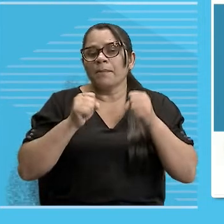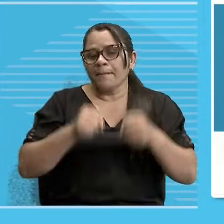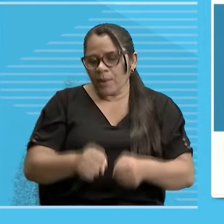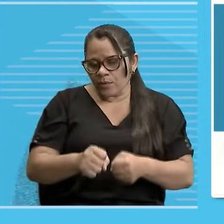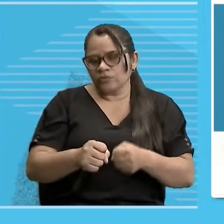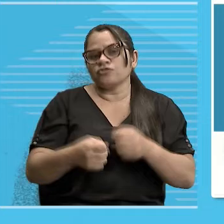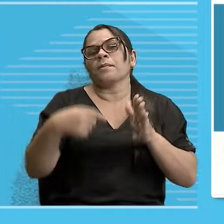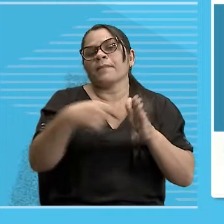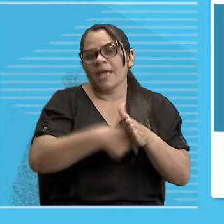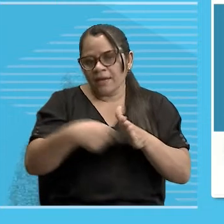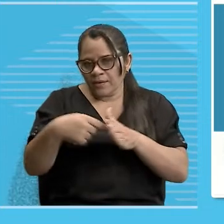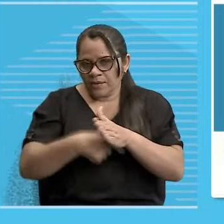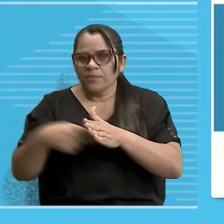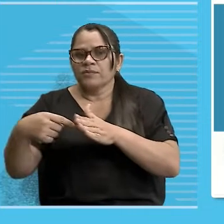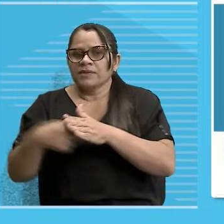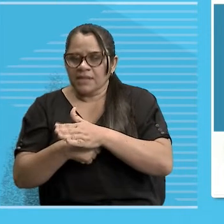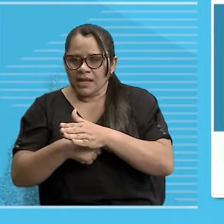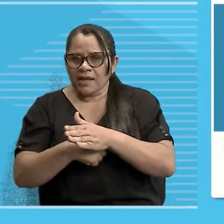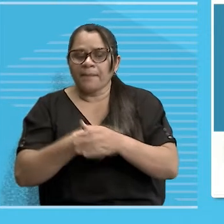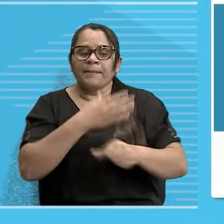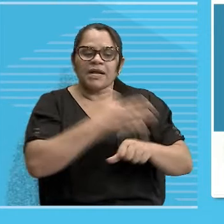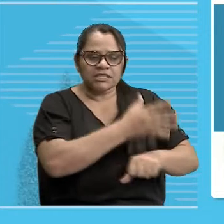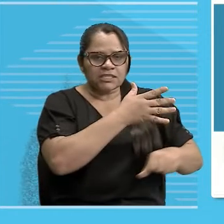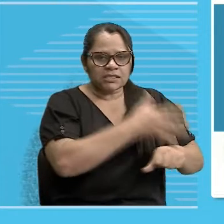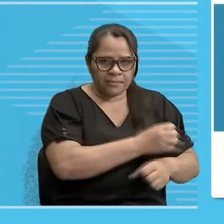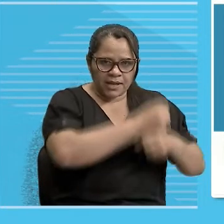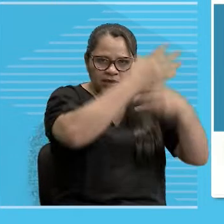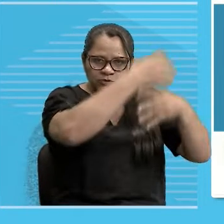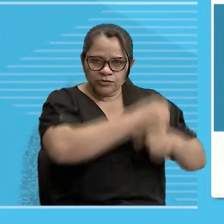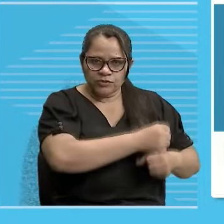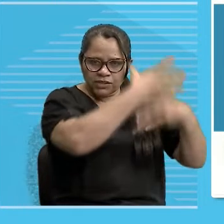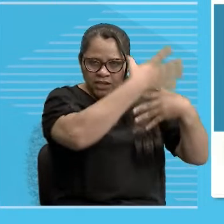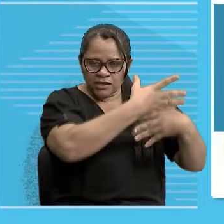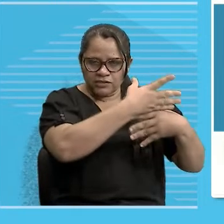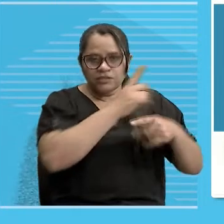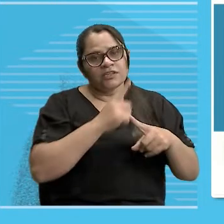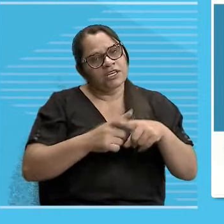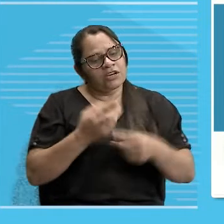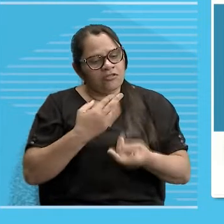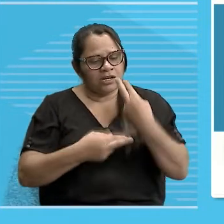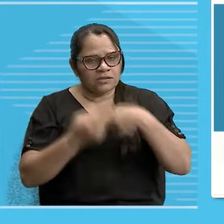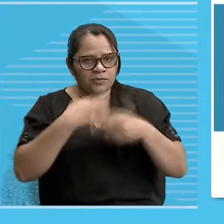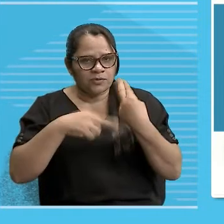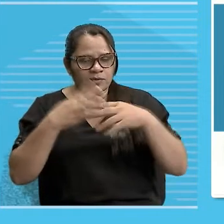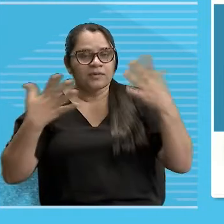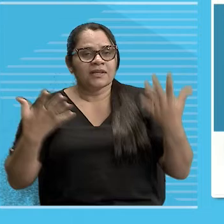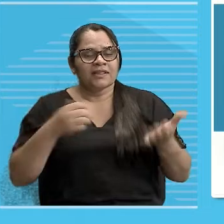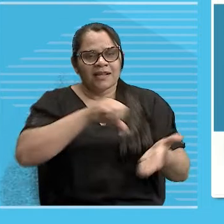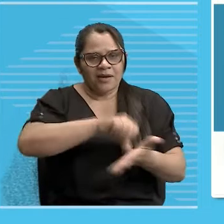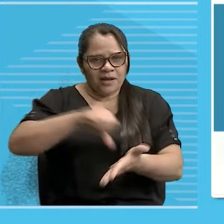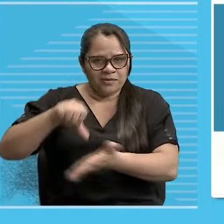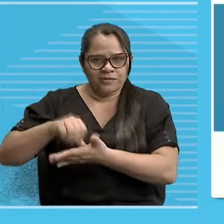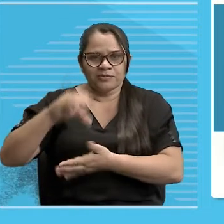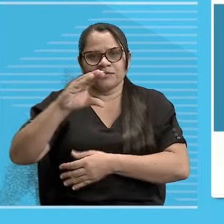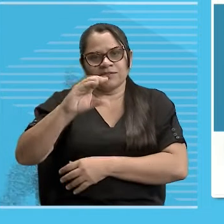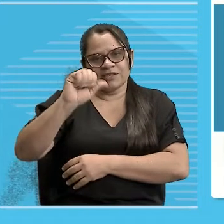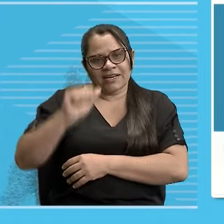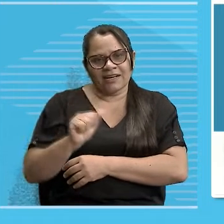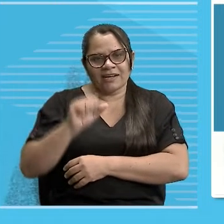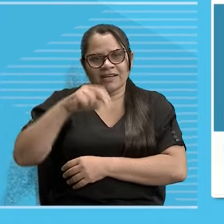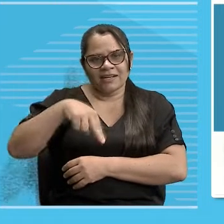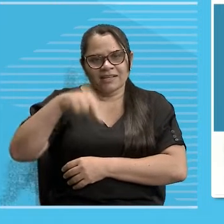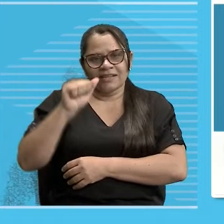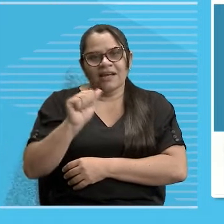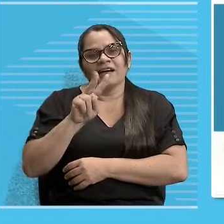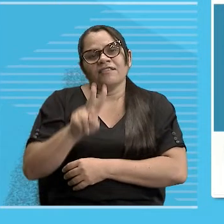pode colocar no chat que eu vou estar respondendo, bom? Galerinha de Canavieira também se fazendo presente aqui na